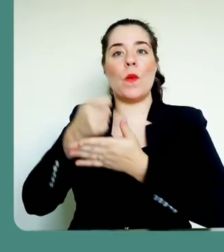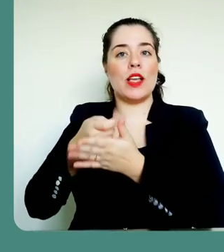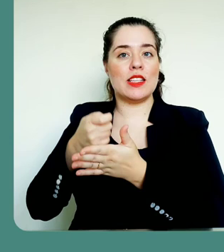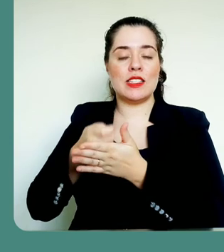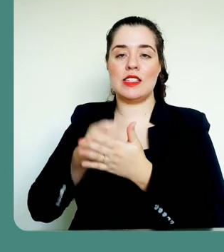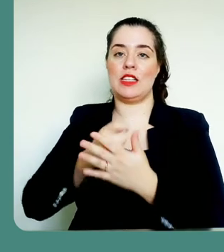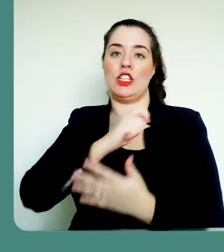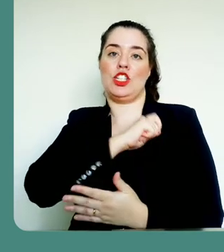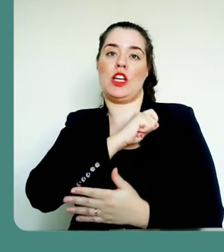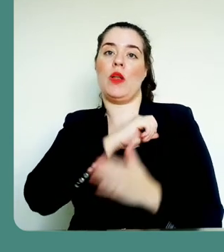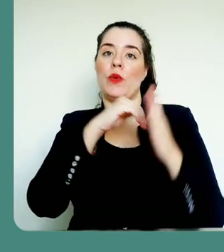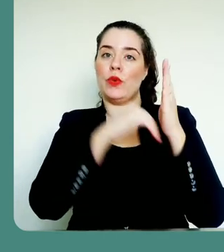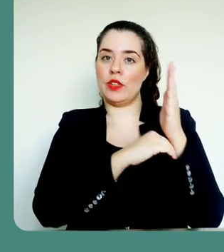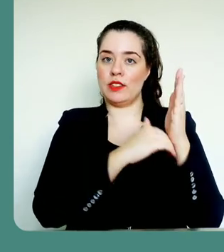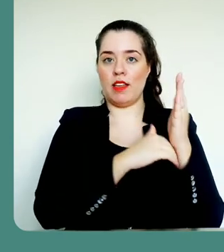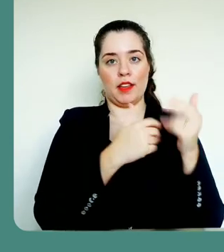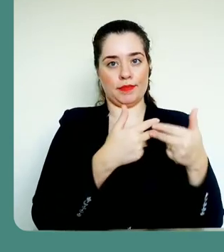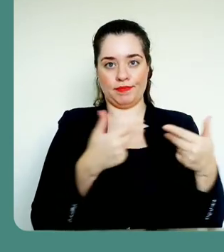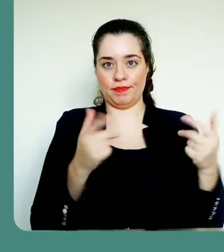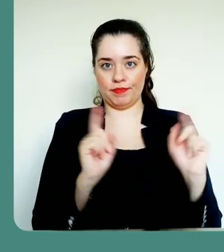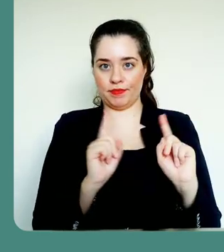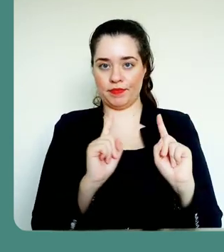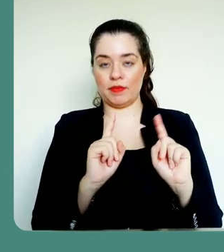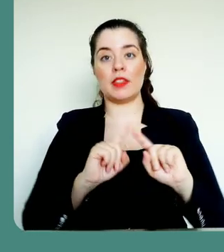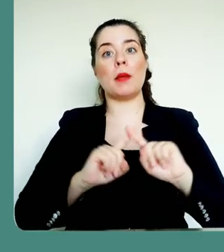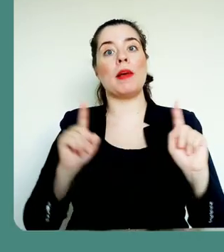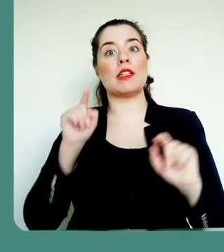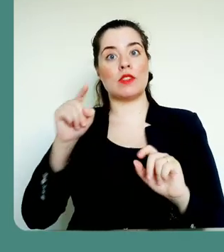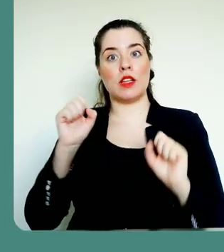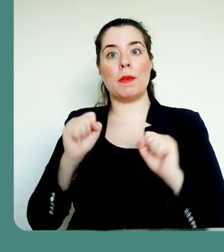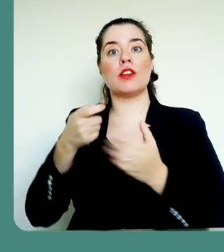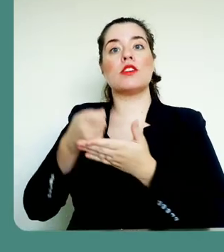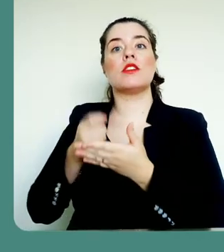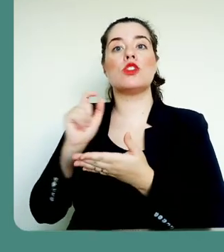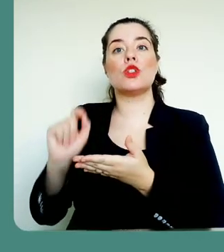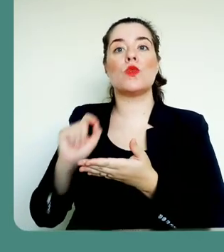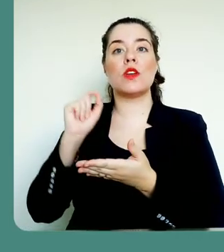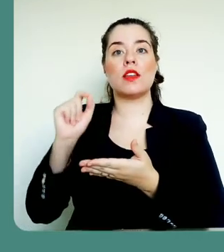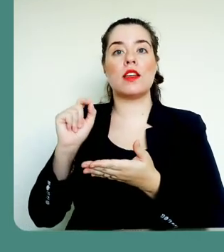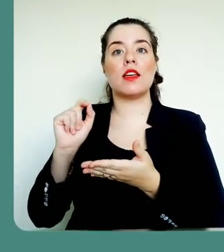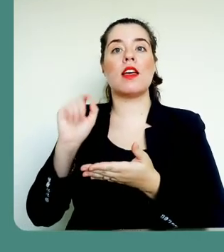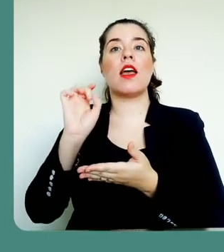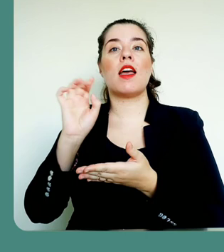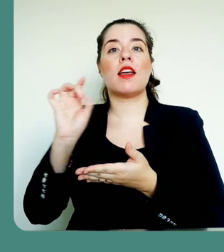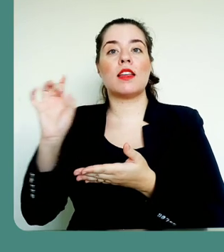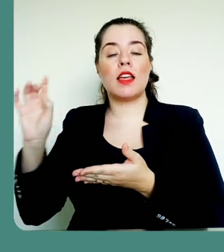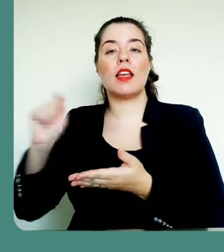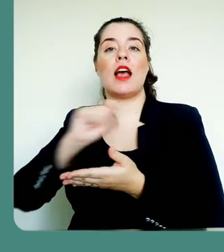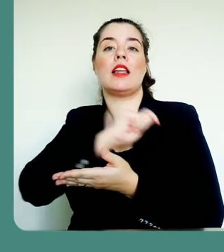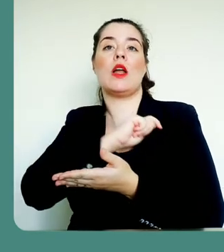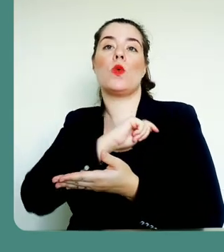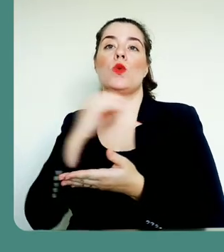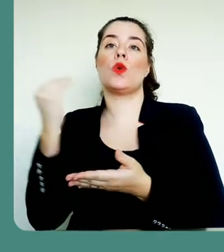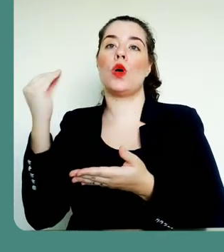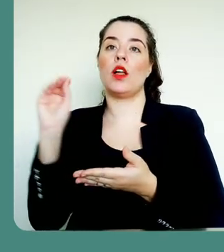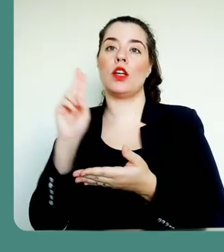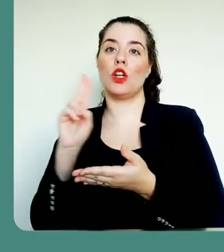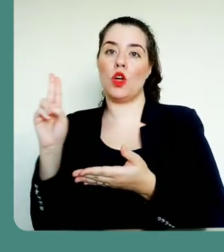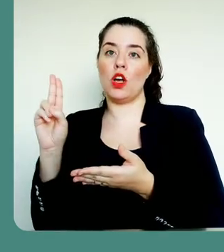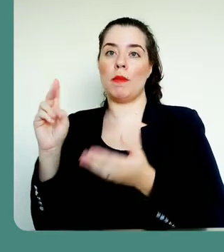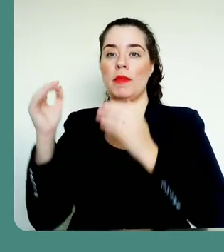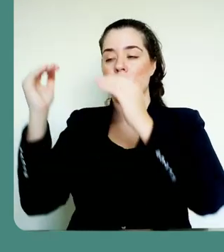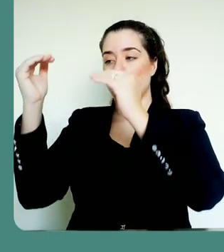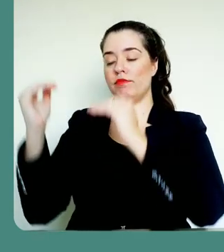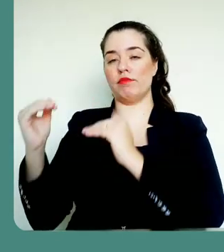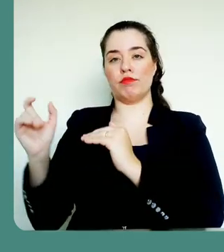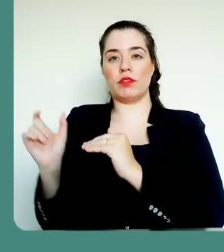que os alunos se identifiquem, mas você pode exigir que cada estudante que acesse a atividade faça sua identificação.